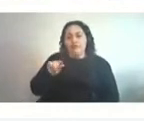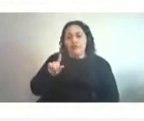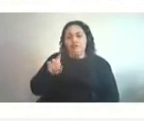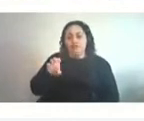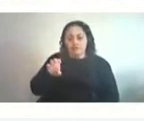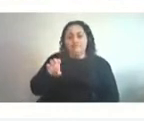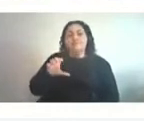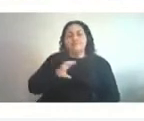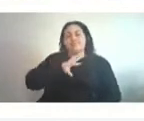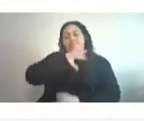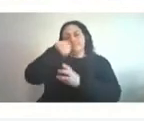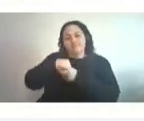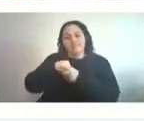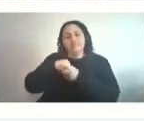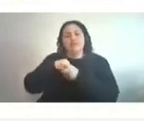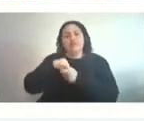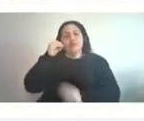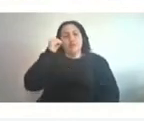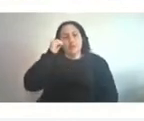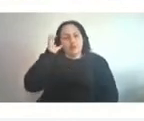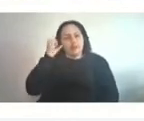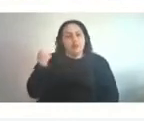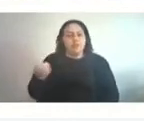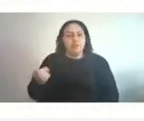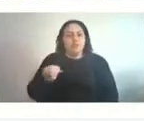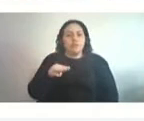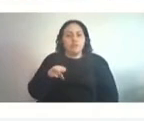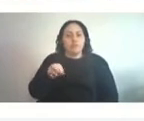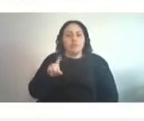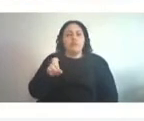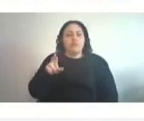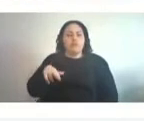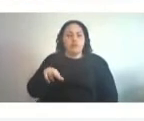da modernidade. Pode passar.